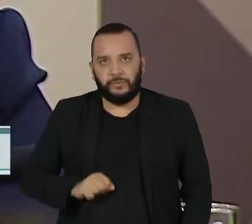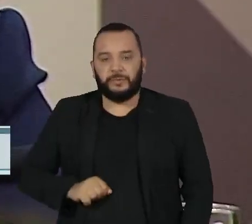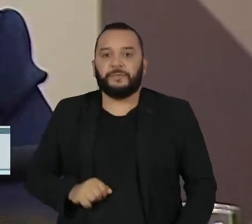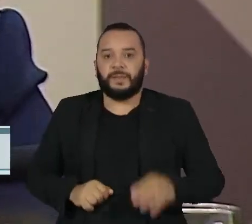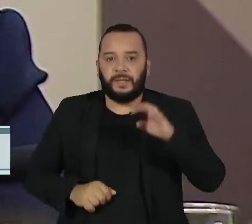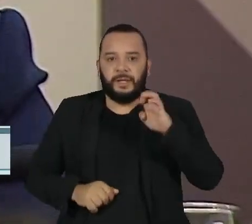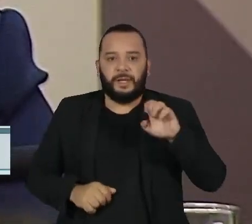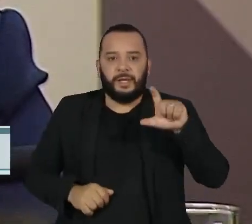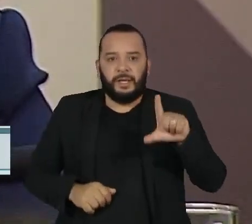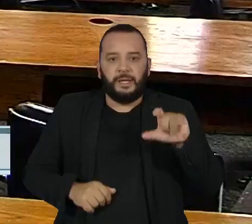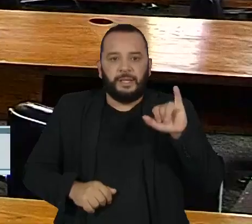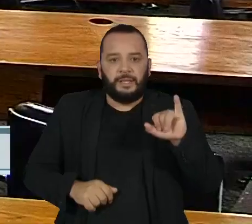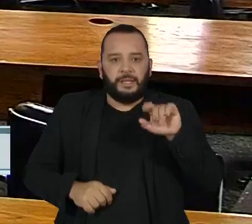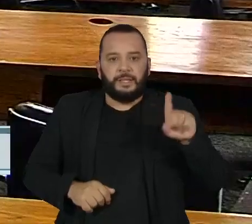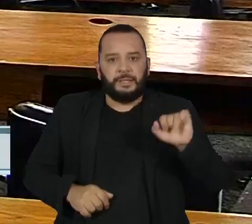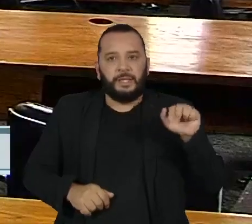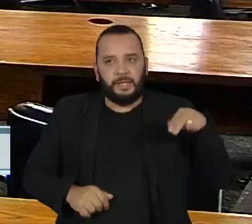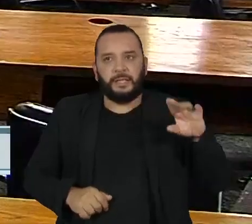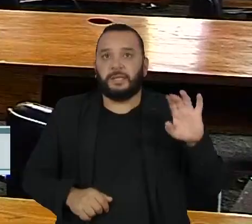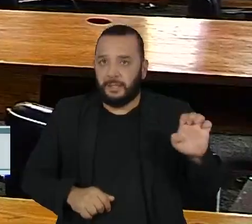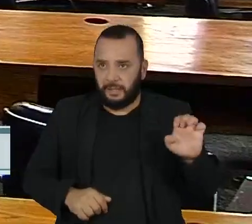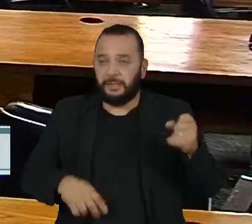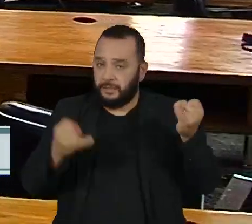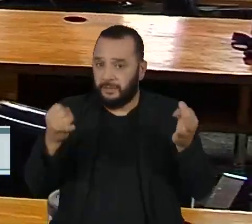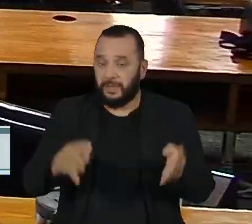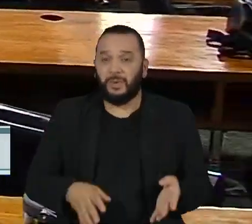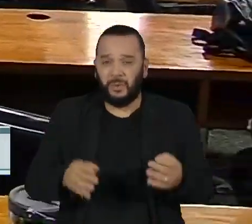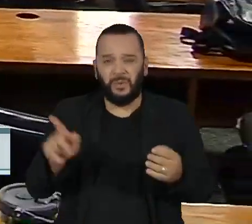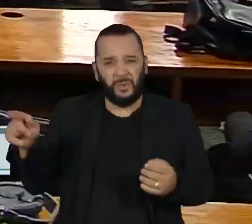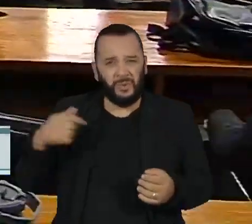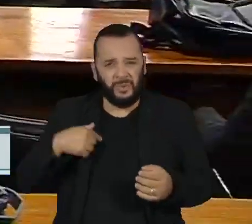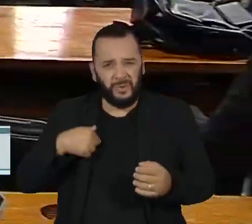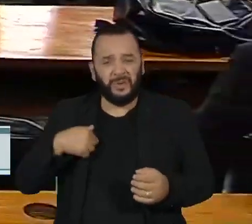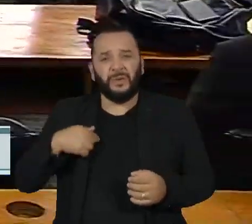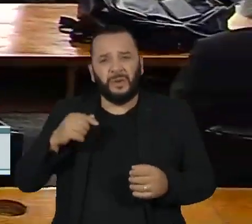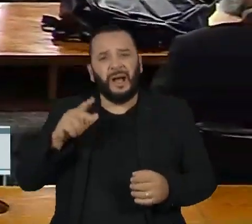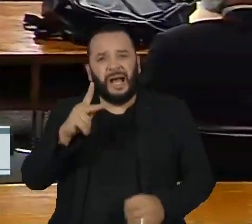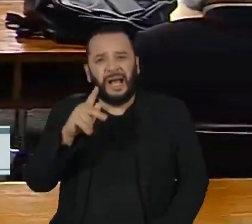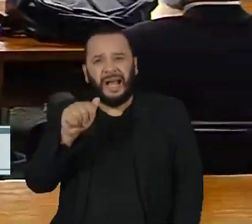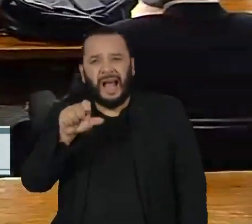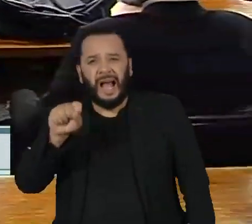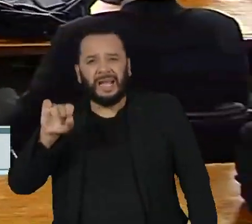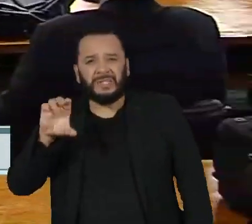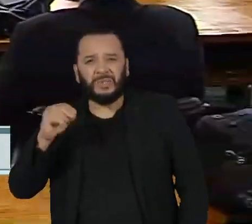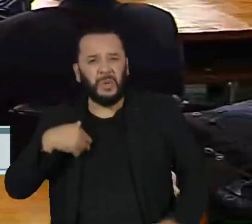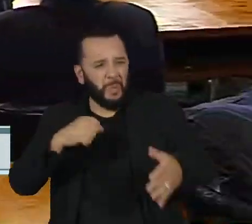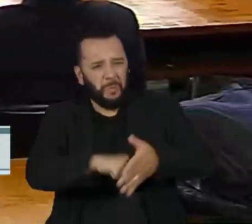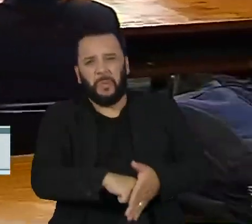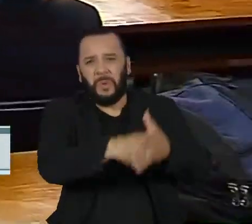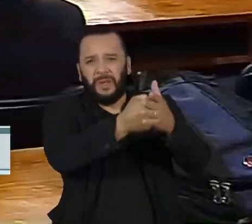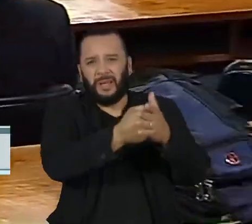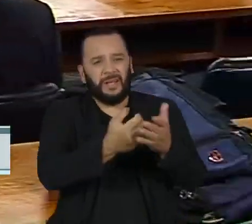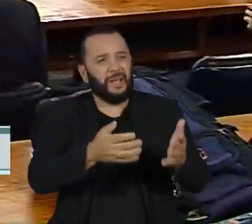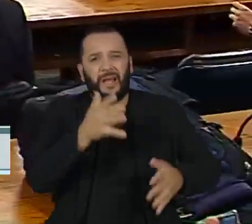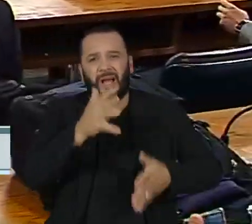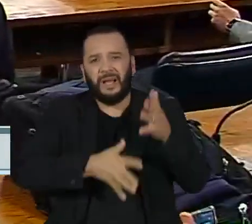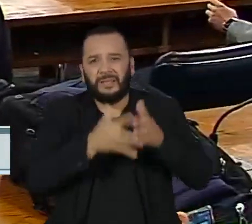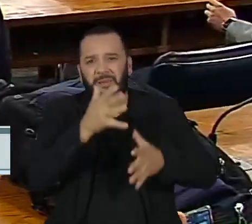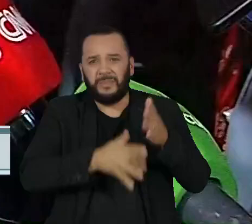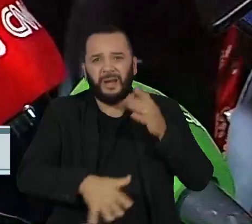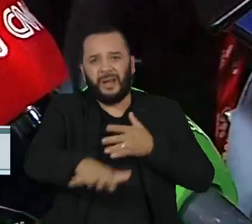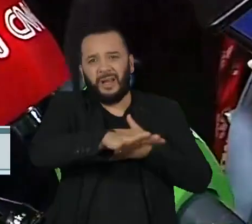relatora da cpmi afirmou que a liminar é mais uma intromissão do supremo na atuação do Poder